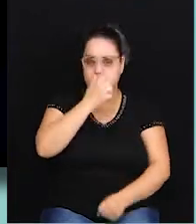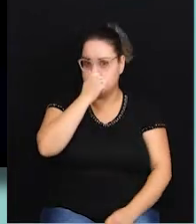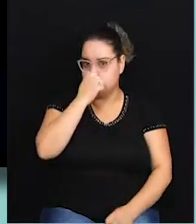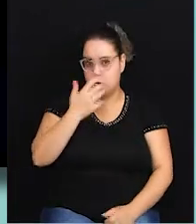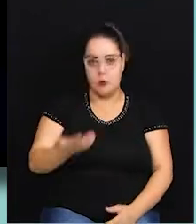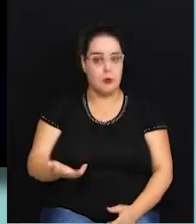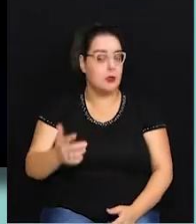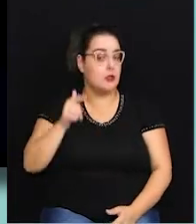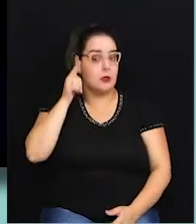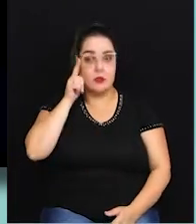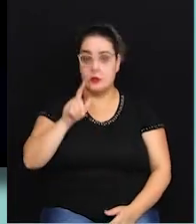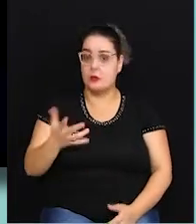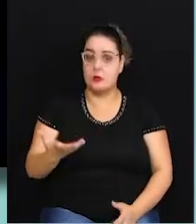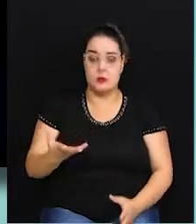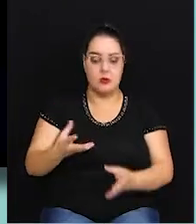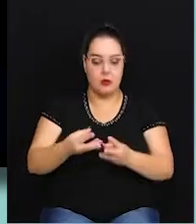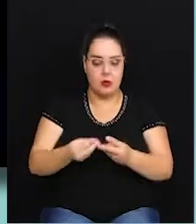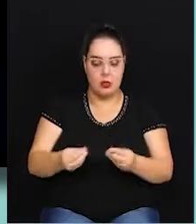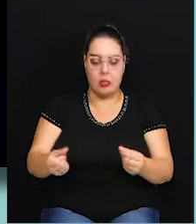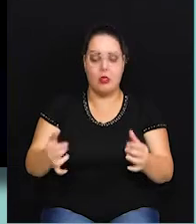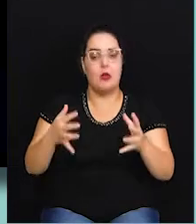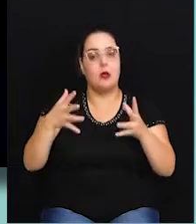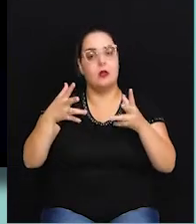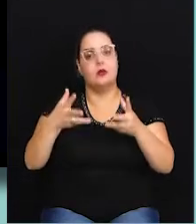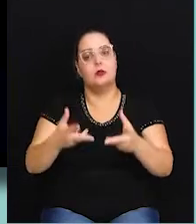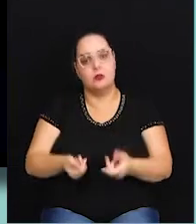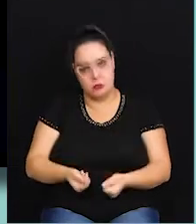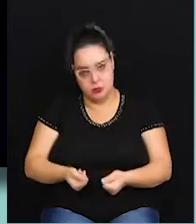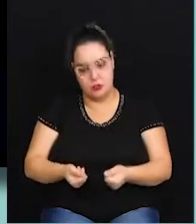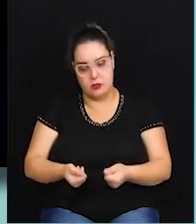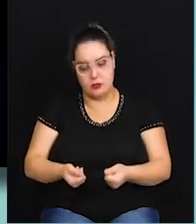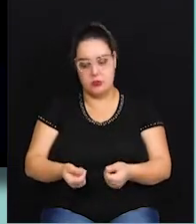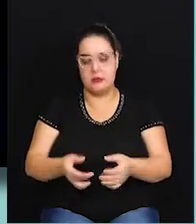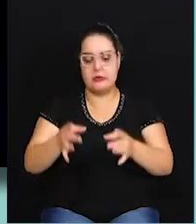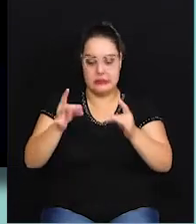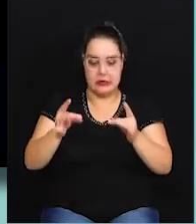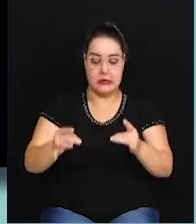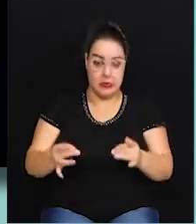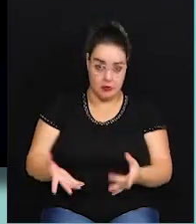em dia e a gente não consegue fazer toda essa decomposição.